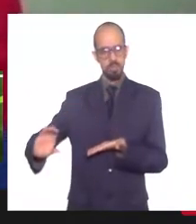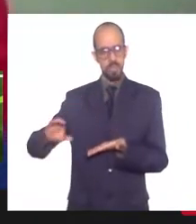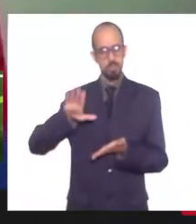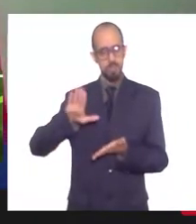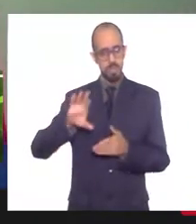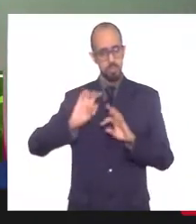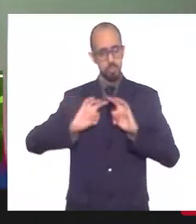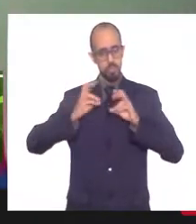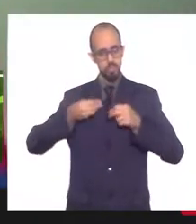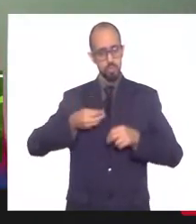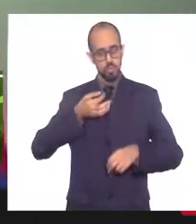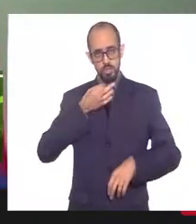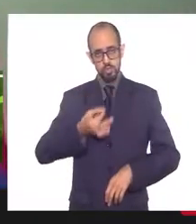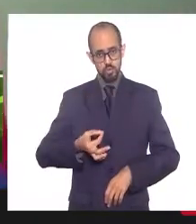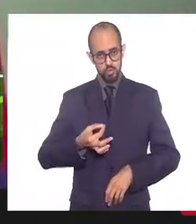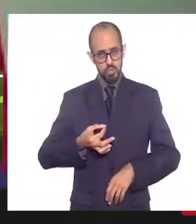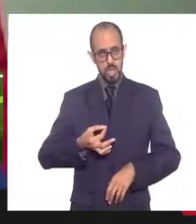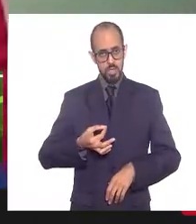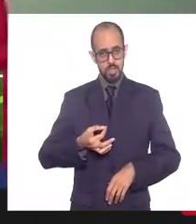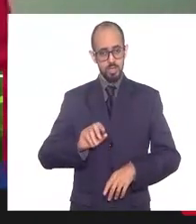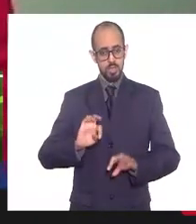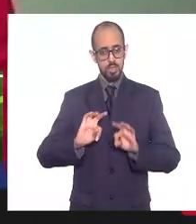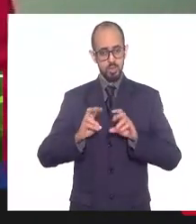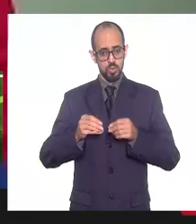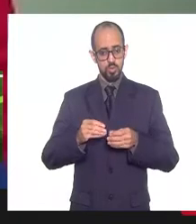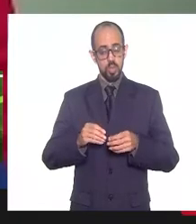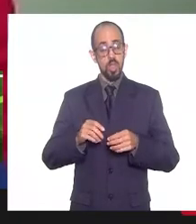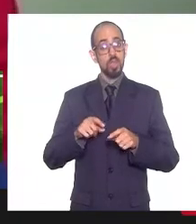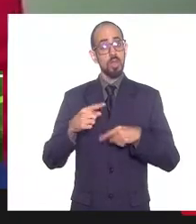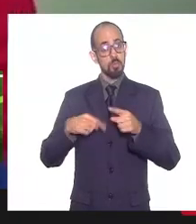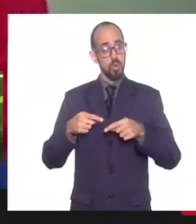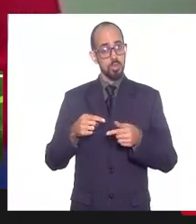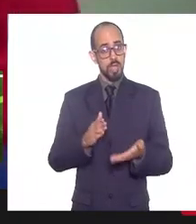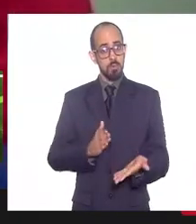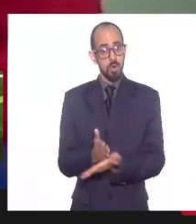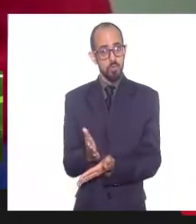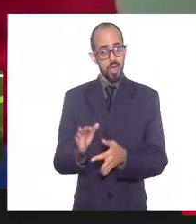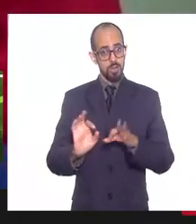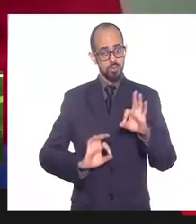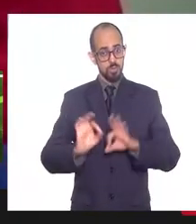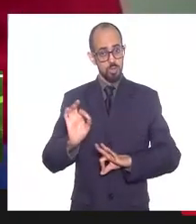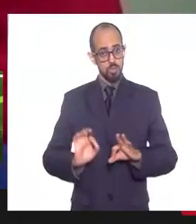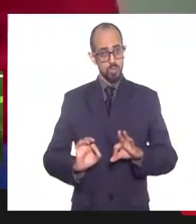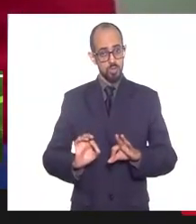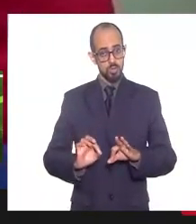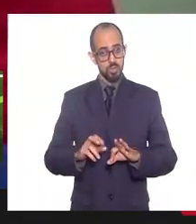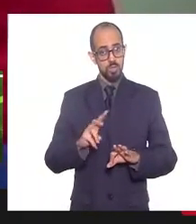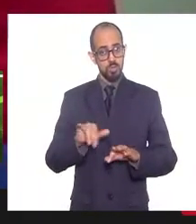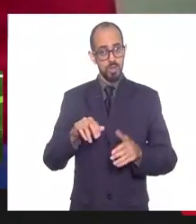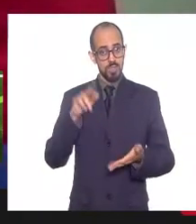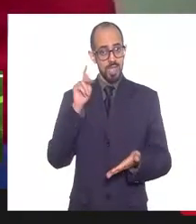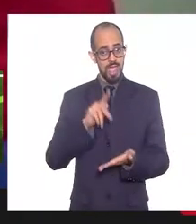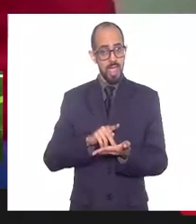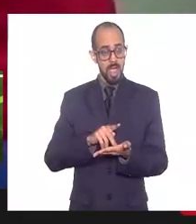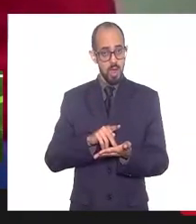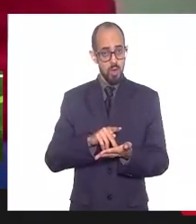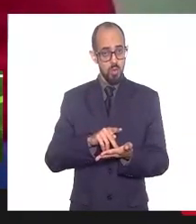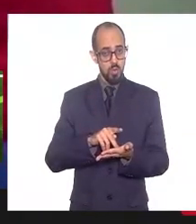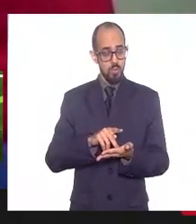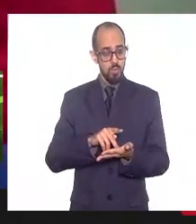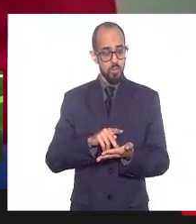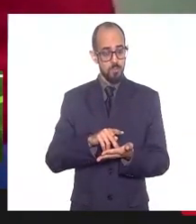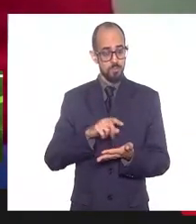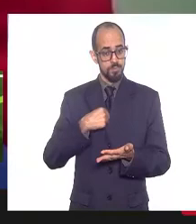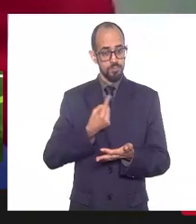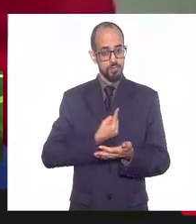que a gente sugere, aquilo que é aprovado no projeto e aquilo que se torna realidade,